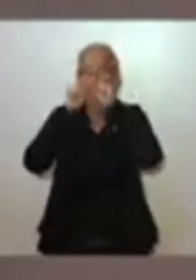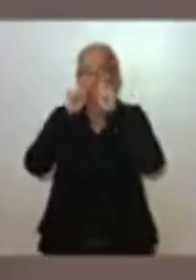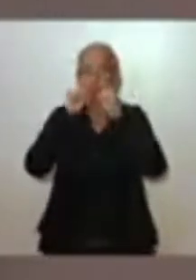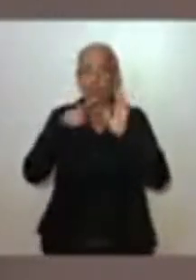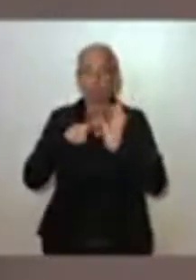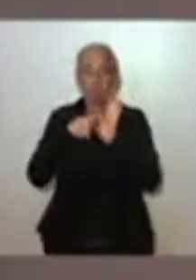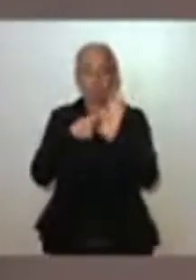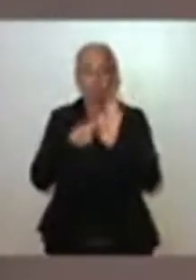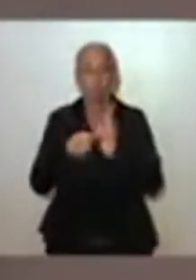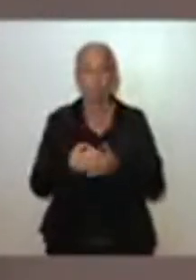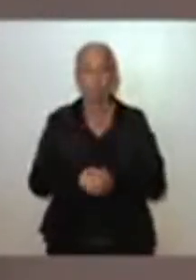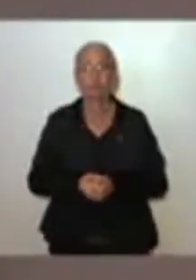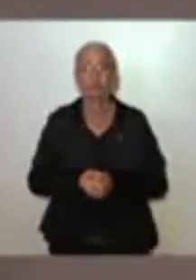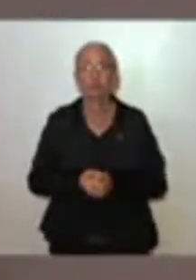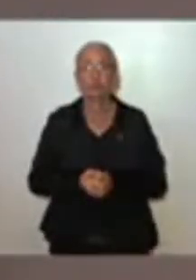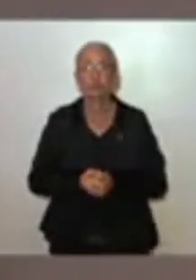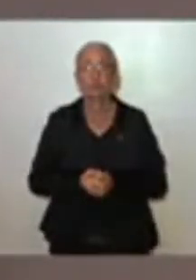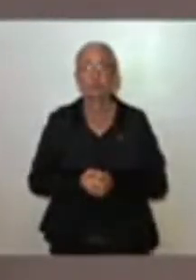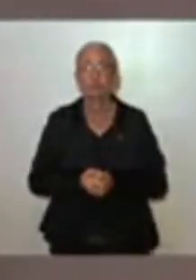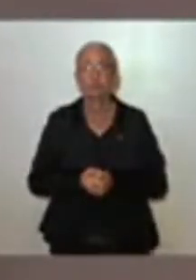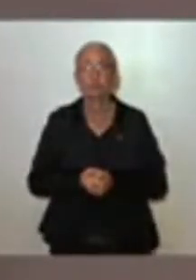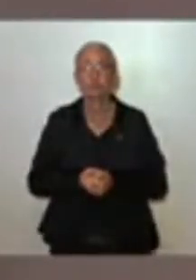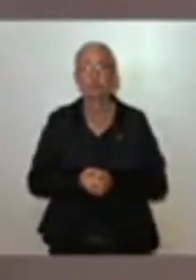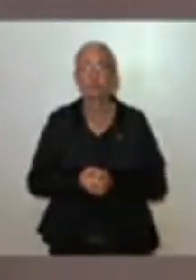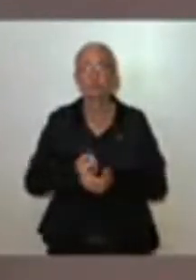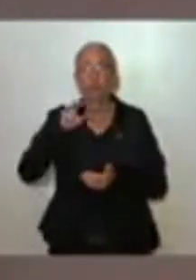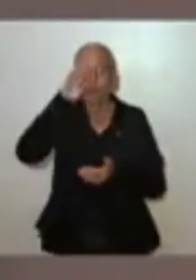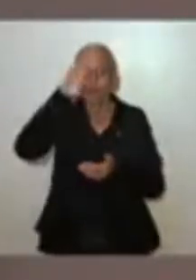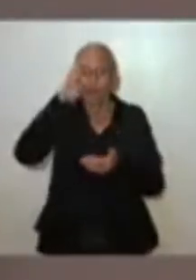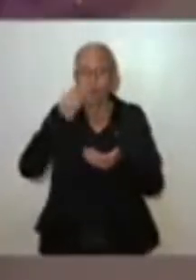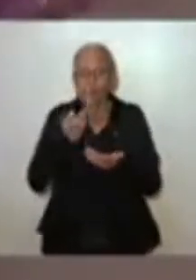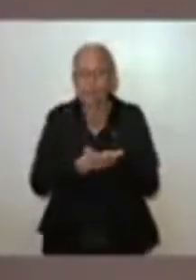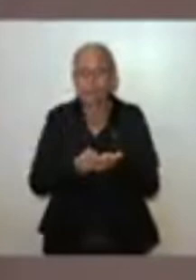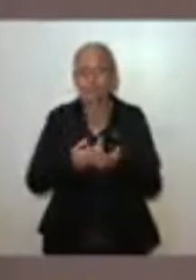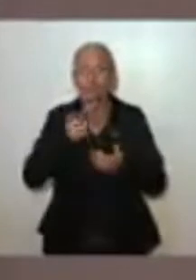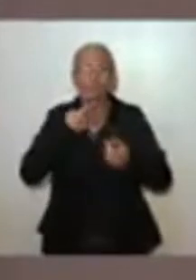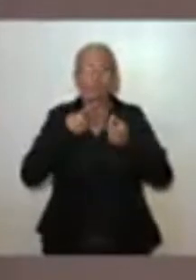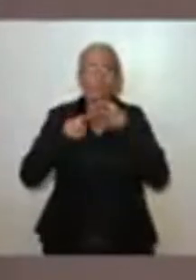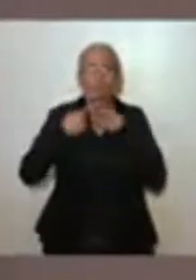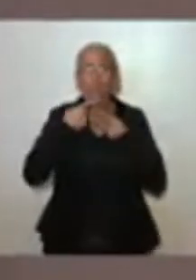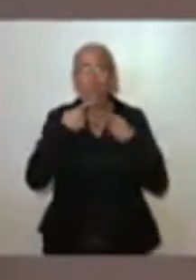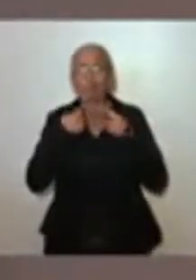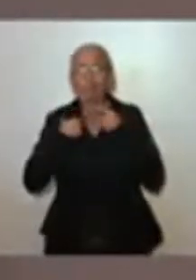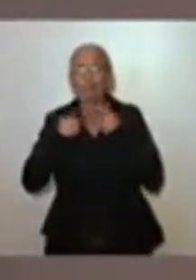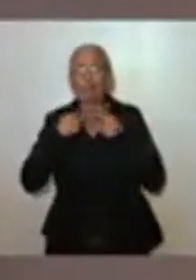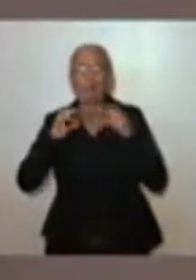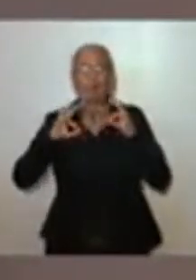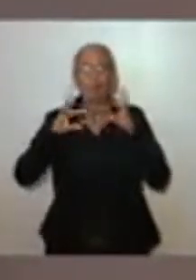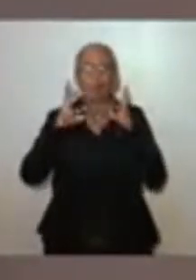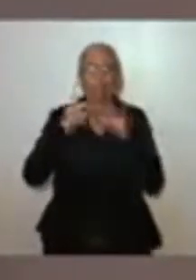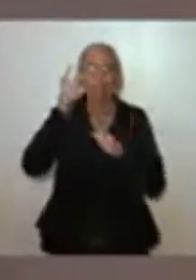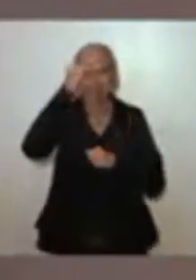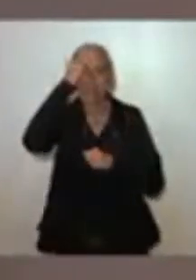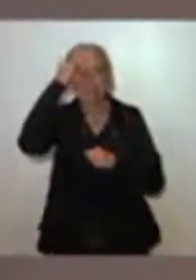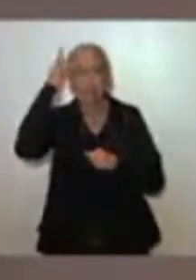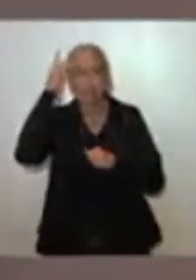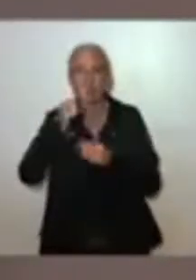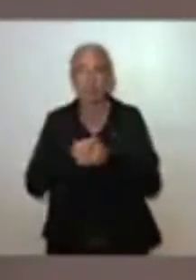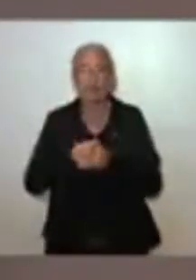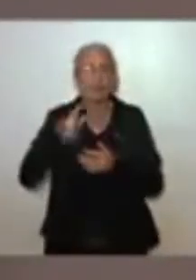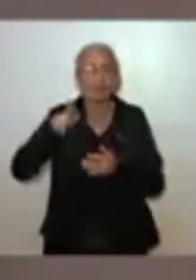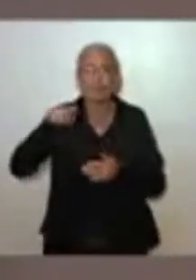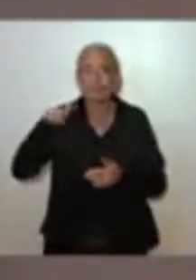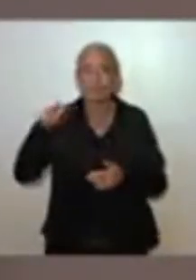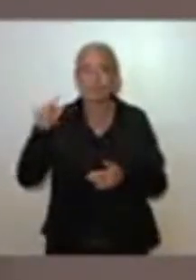é a minha crença na igualdade absoluta de todas as pessoas ninguém